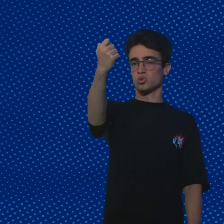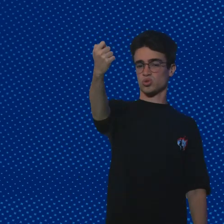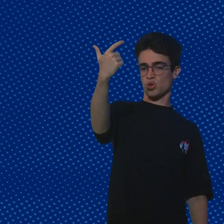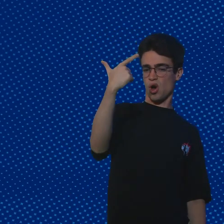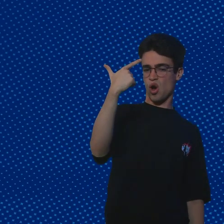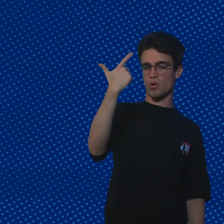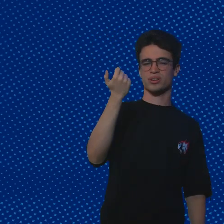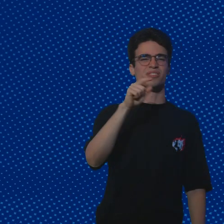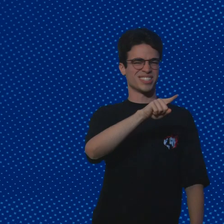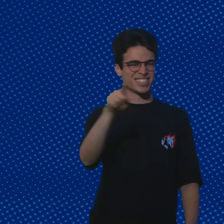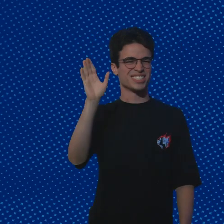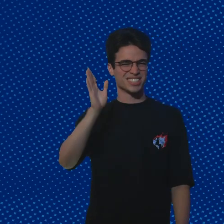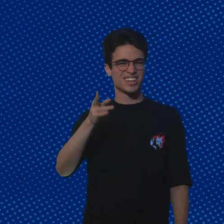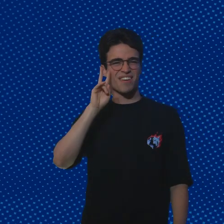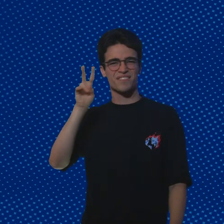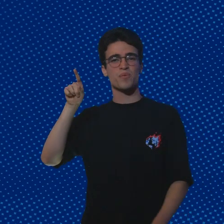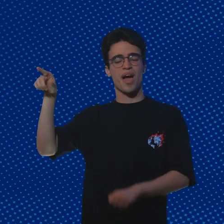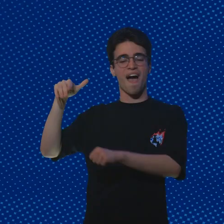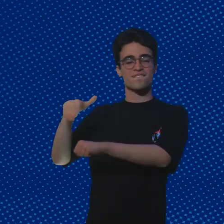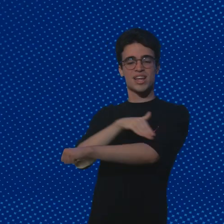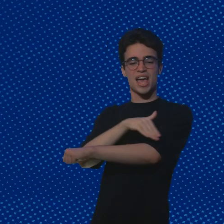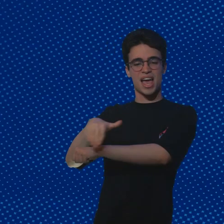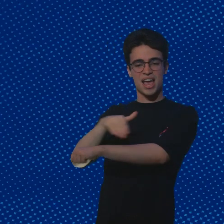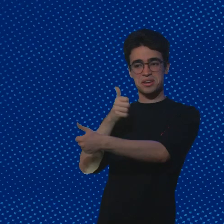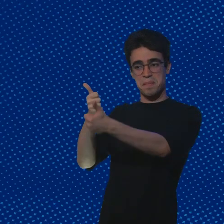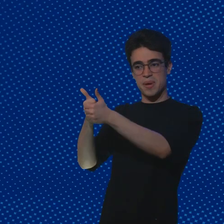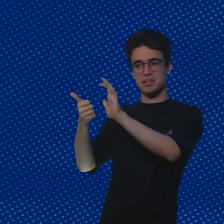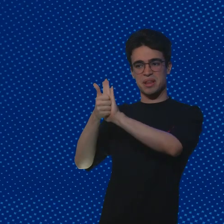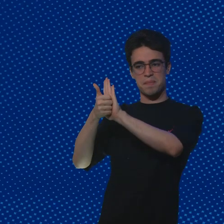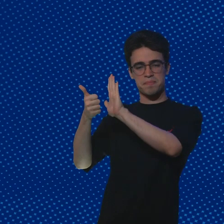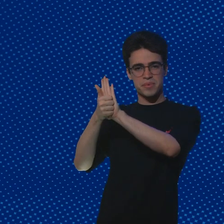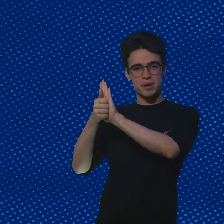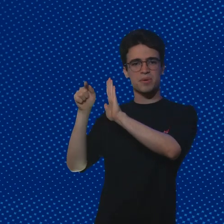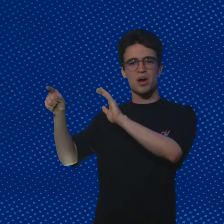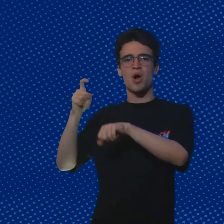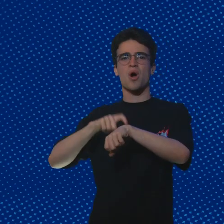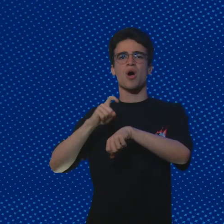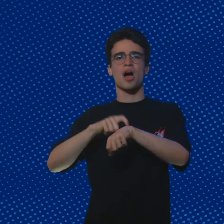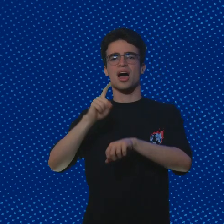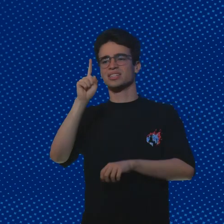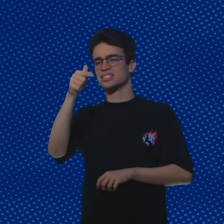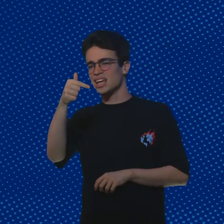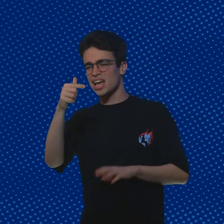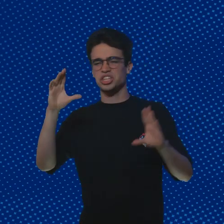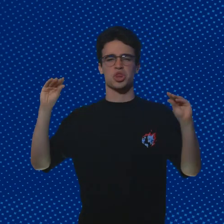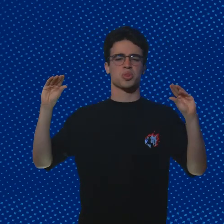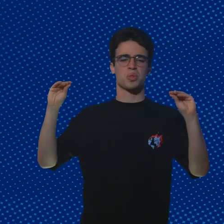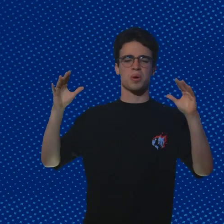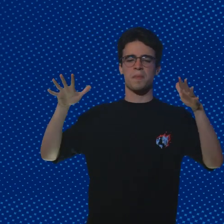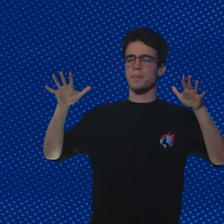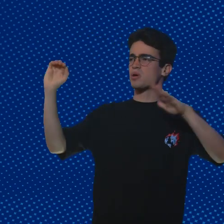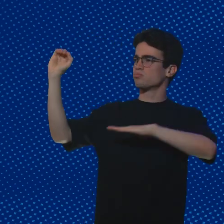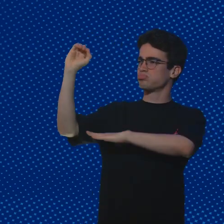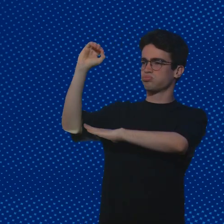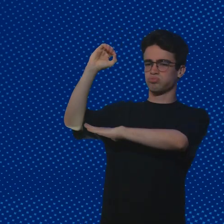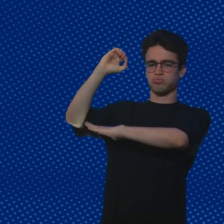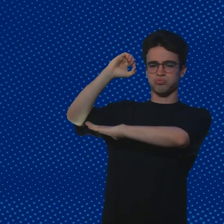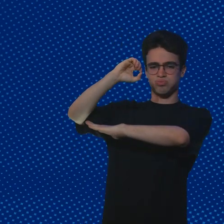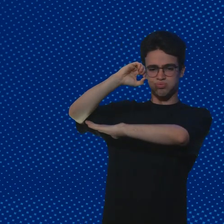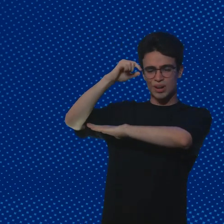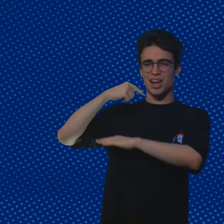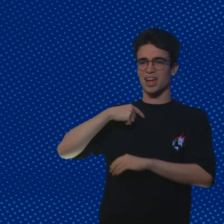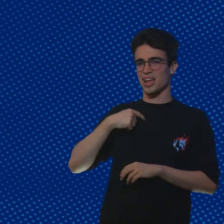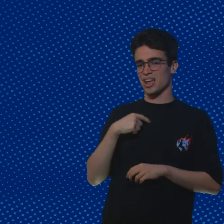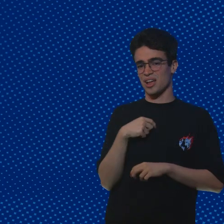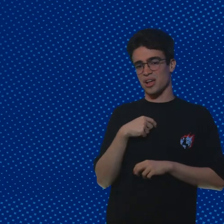carro a Visconde de Guarapuava, 17h30, 18 horas, com aquele sol, para subir inteira a